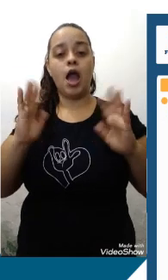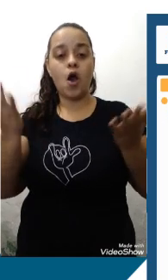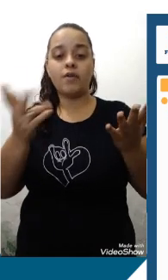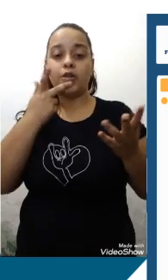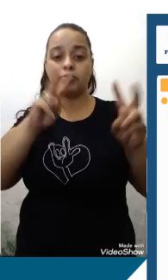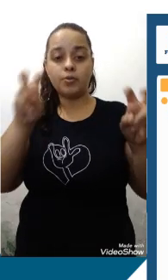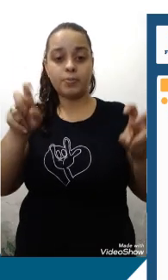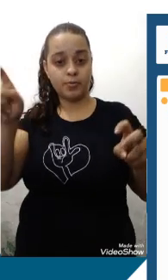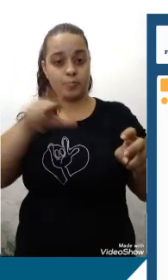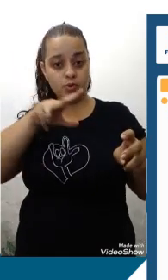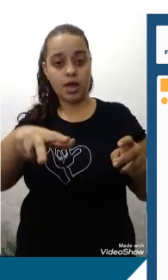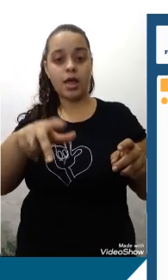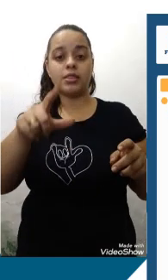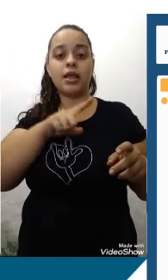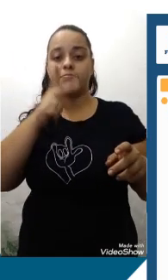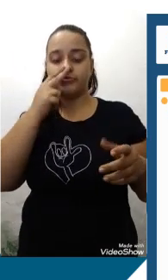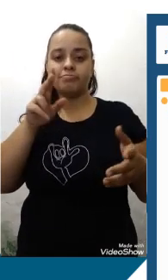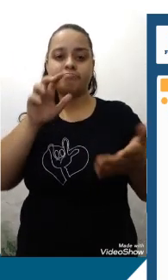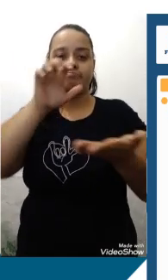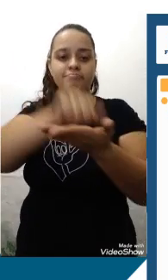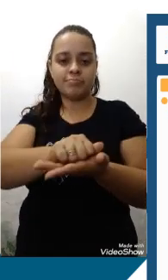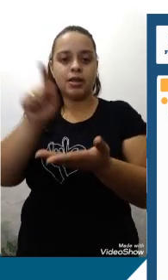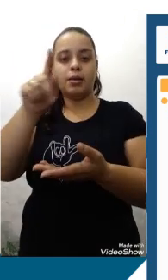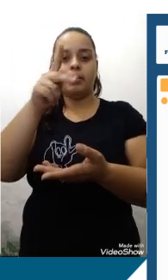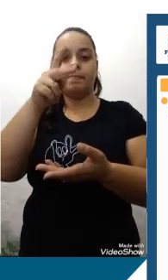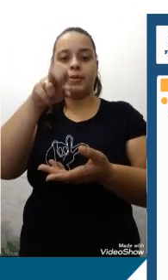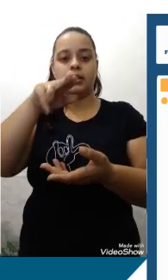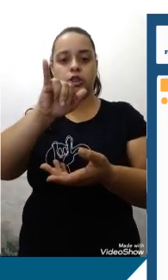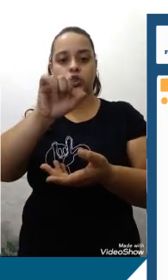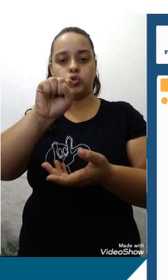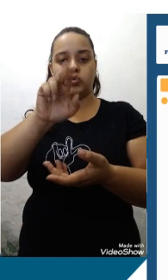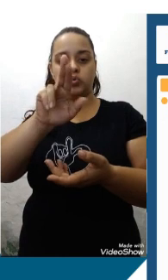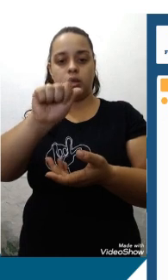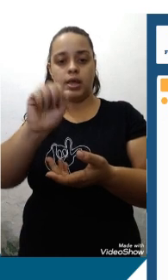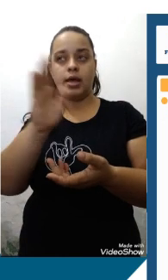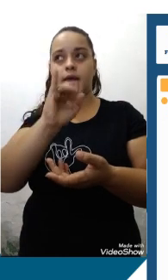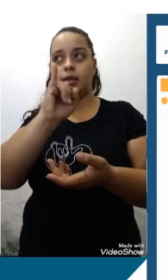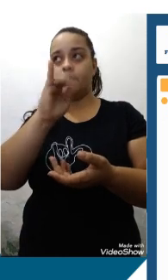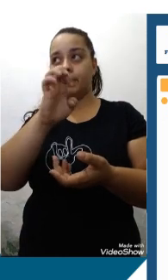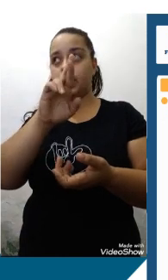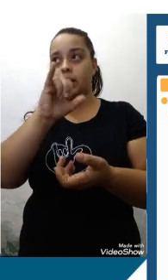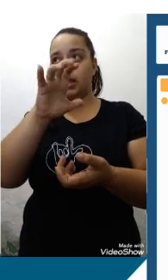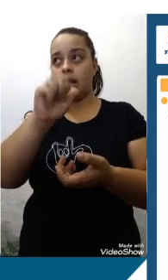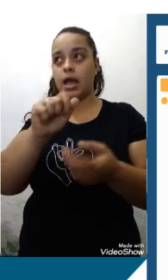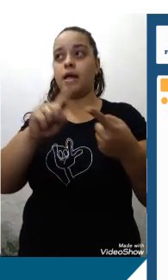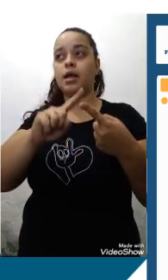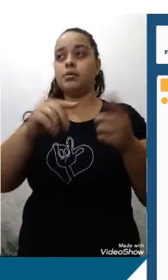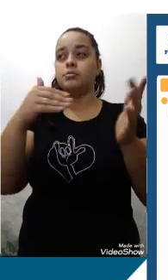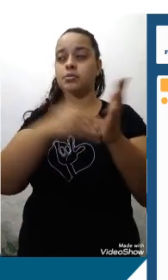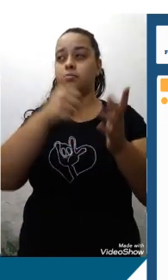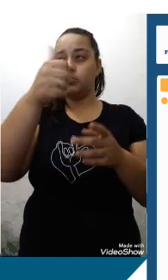portugueses significa falar também sobre o processo de reconquista da Península Ibérica, que vai de 1080 a 1492 e em meio ao qual os